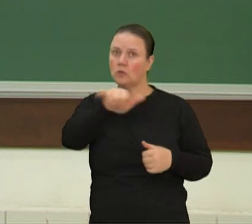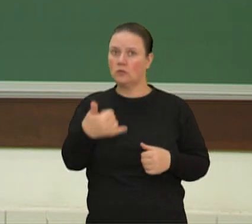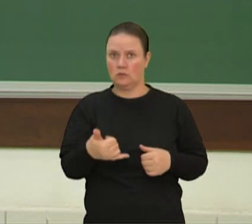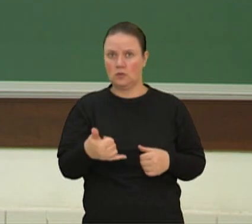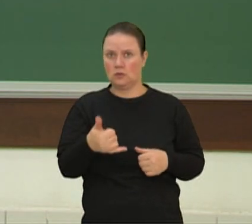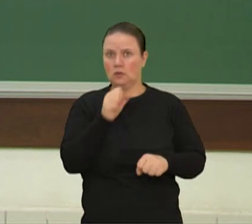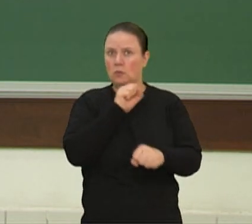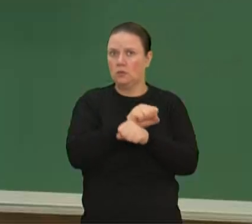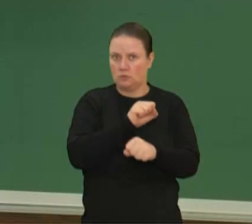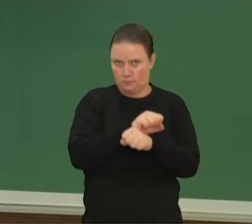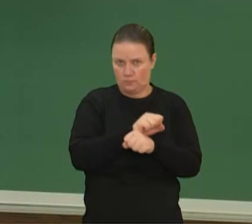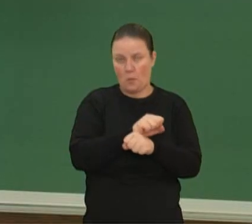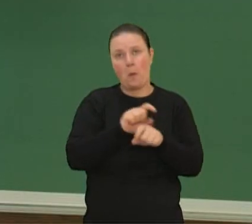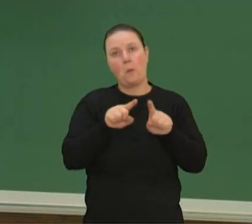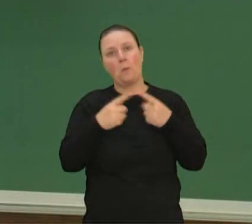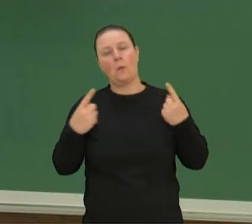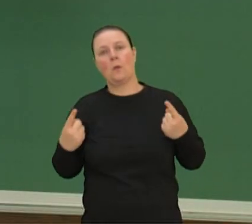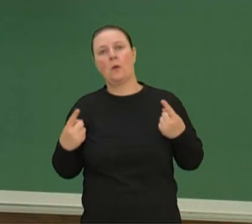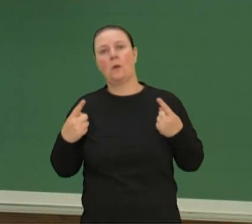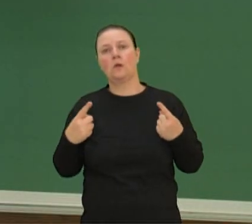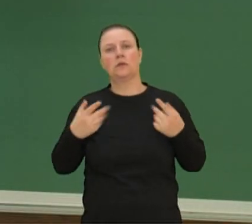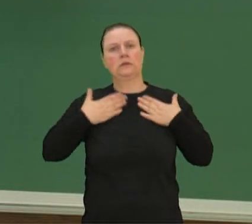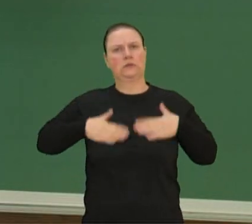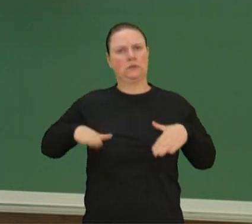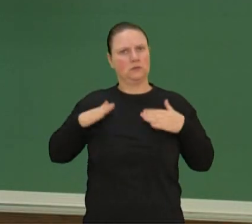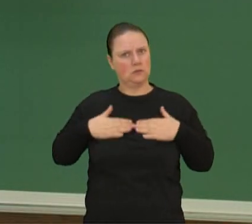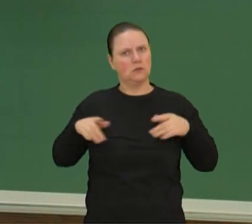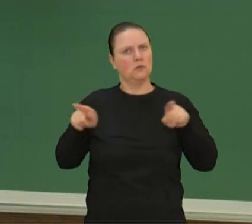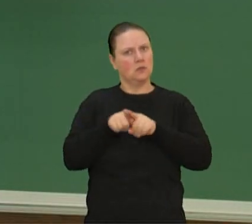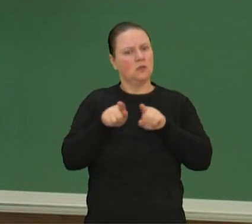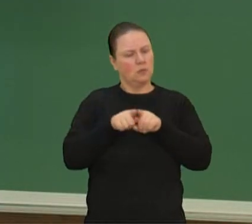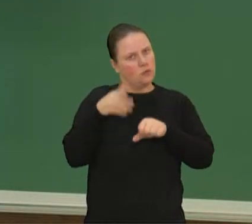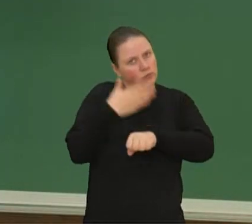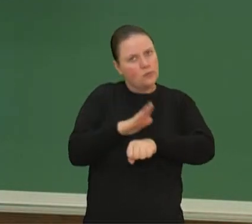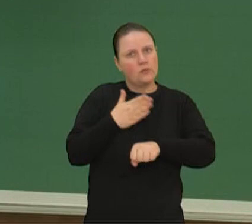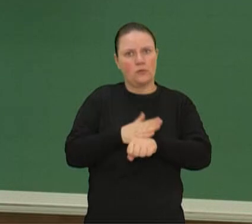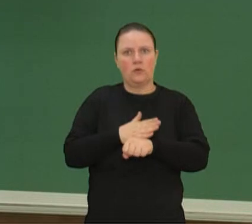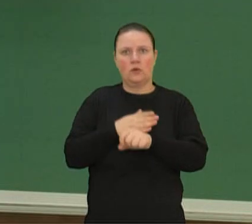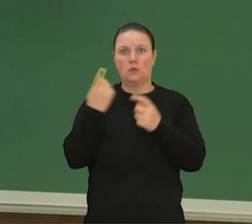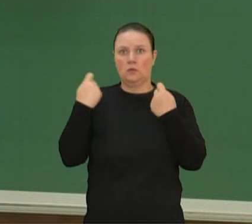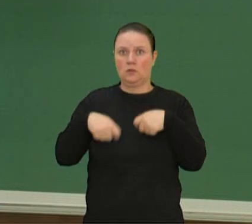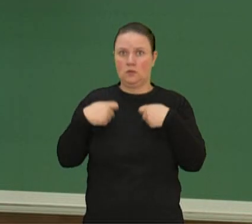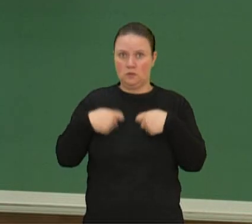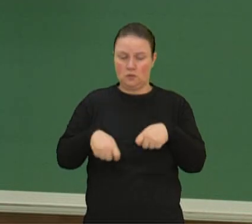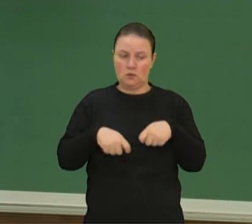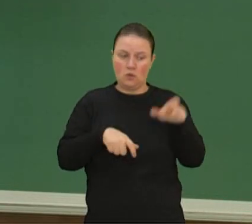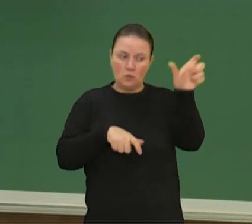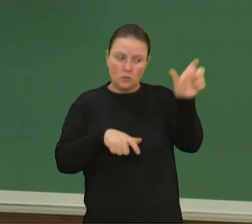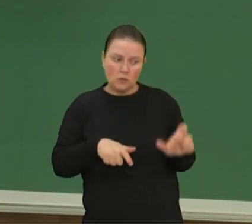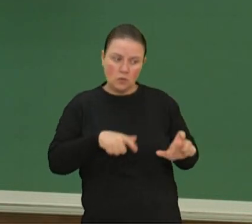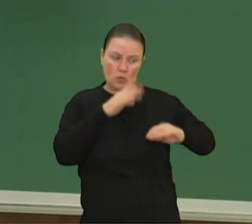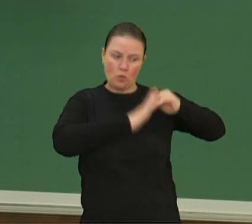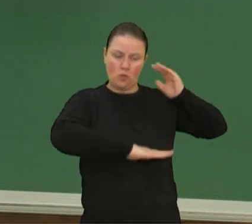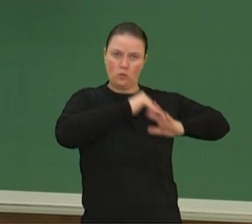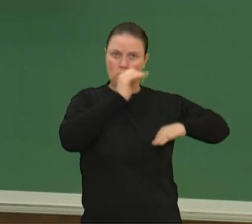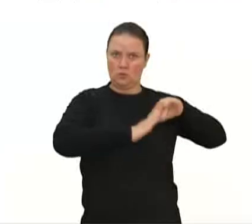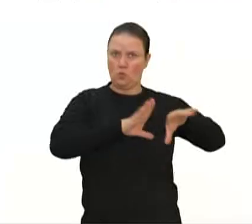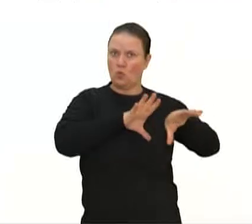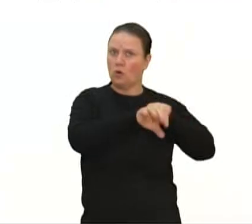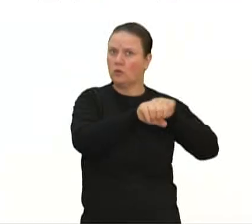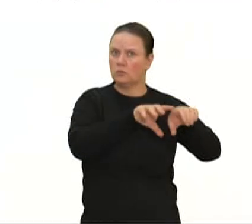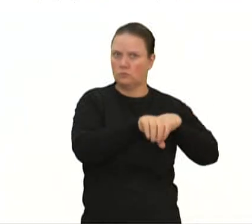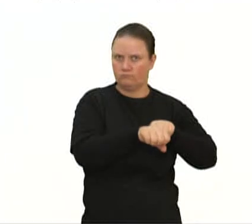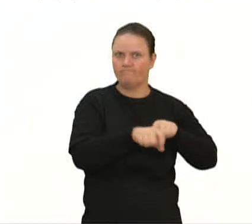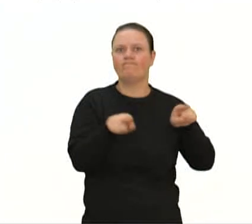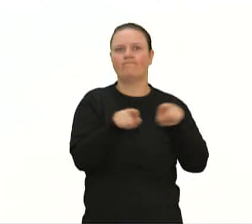descanso. Porém, descansar também faz parte do treino e deve ser prescrito por um profissional habilitado. É importante,